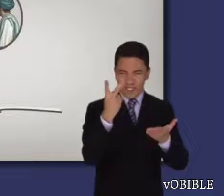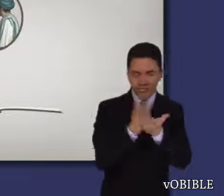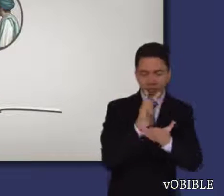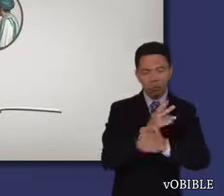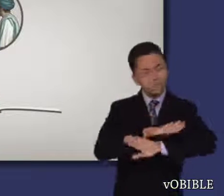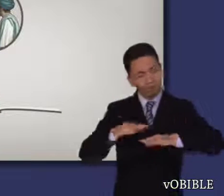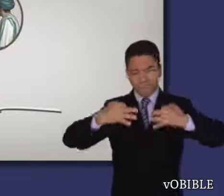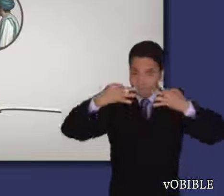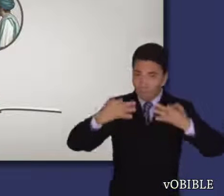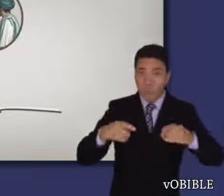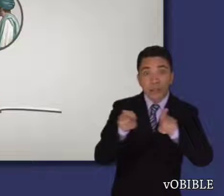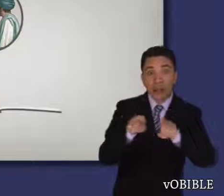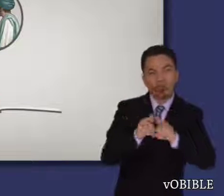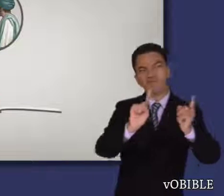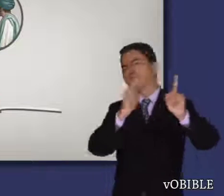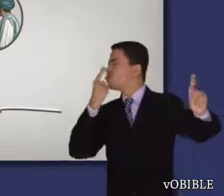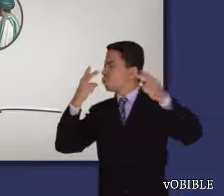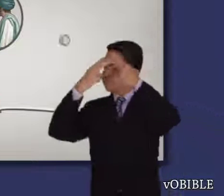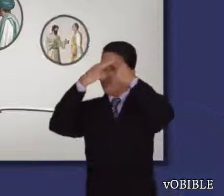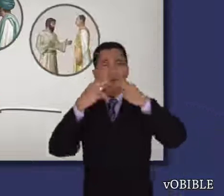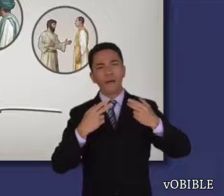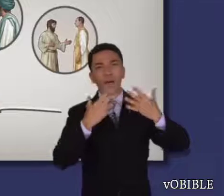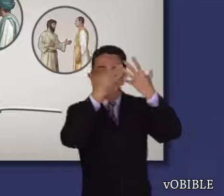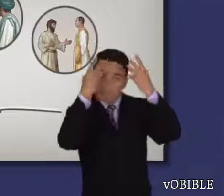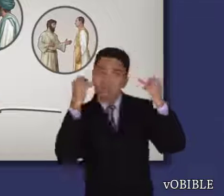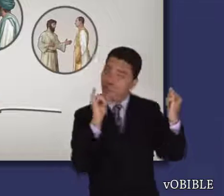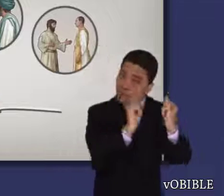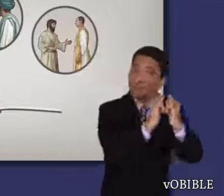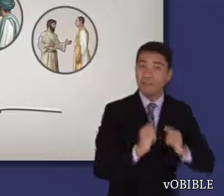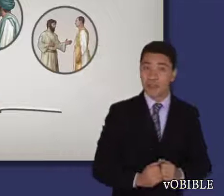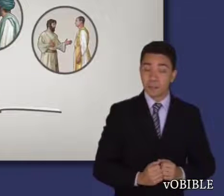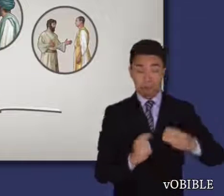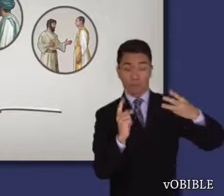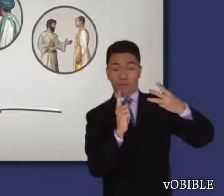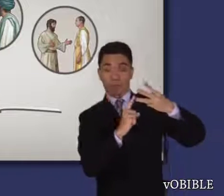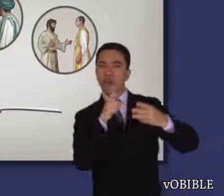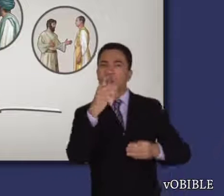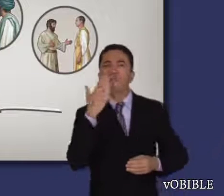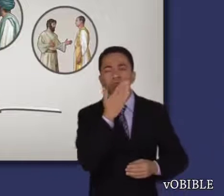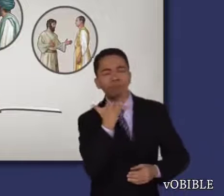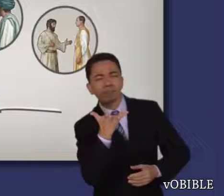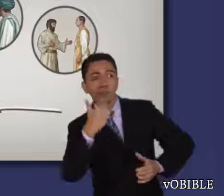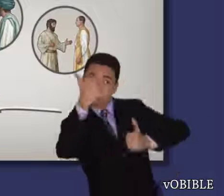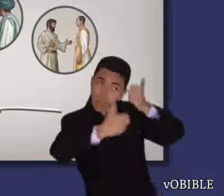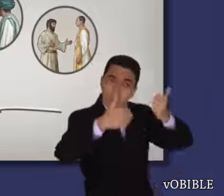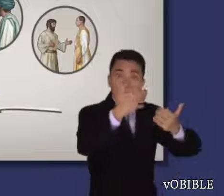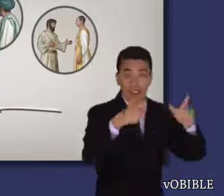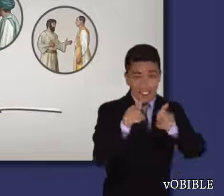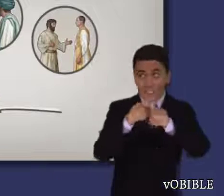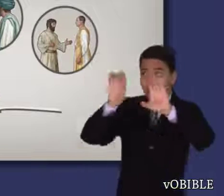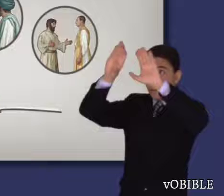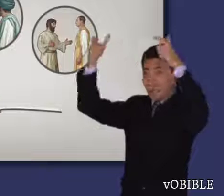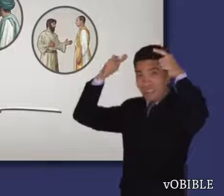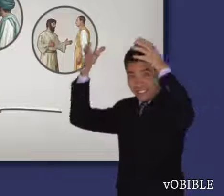como podemos desenvolver uma personalidade cristã. E lembre que nós devemos sempre falar palavras agradáveis, principalmente